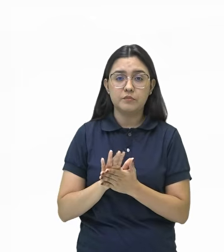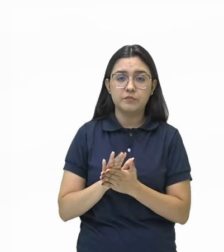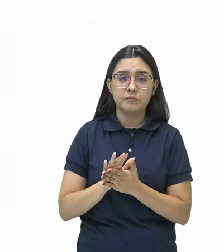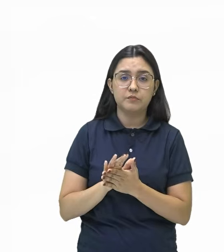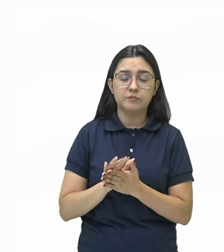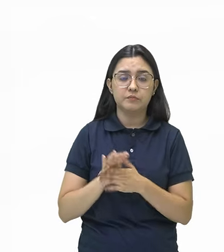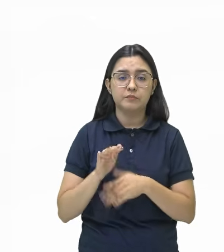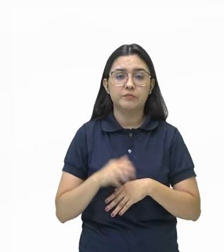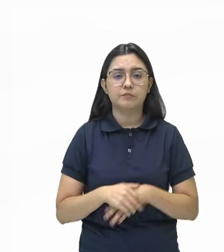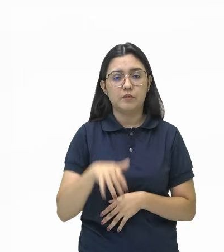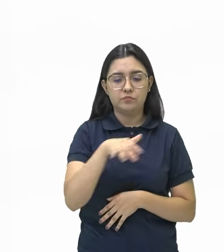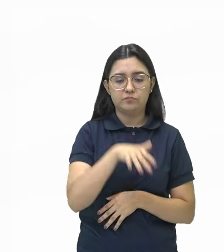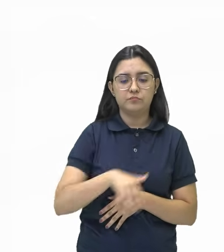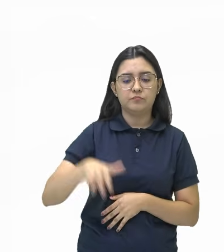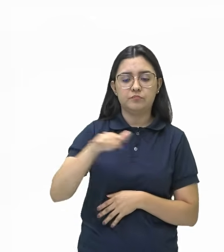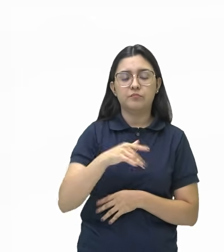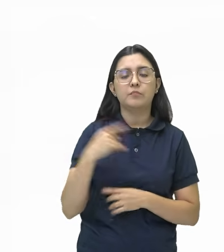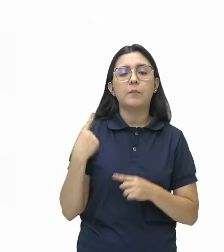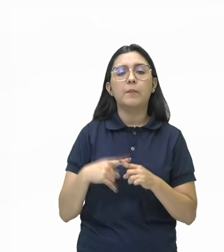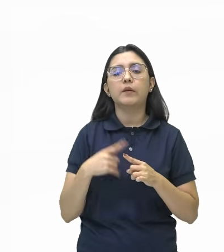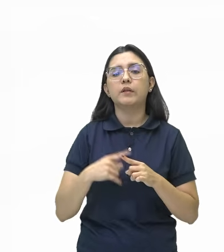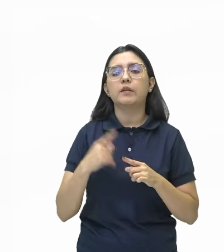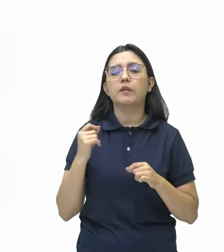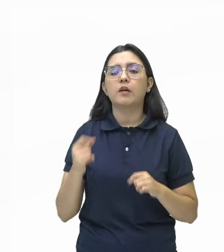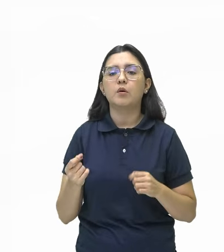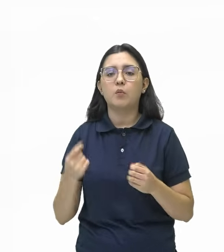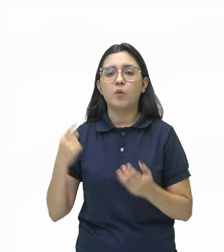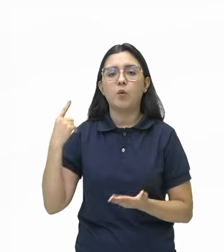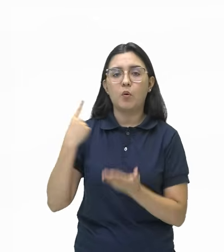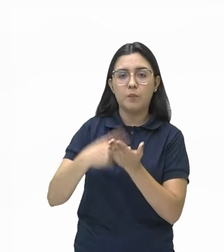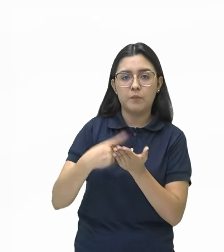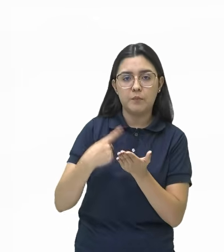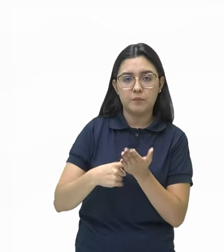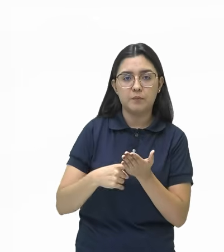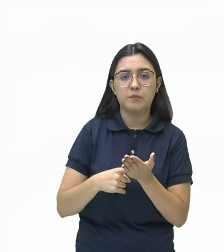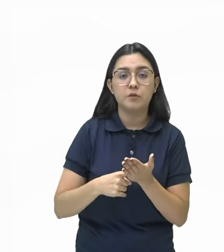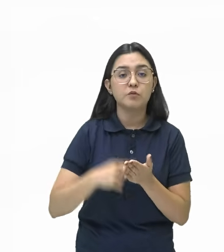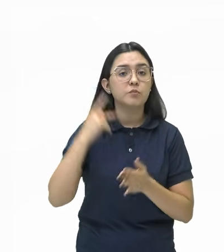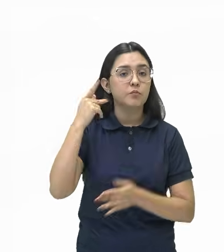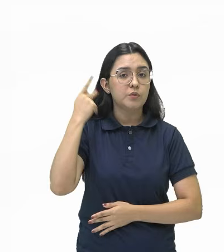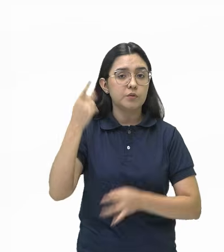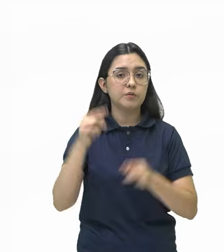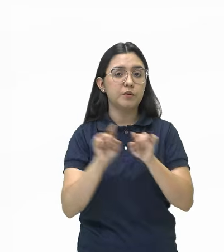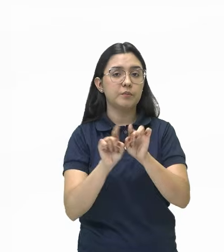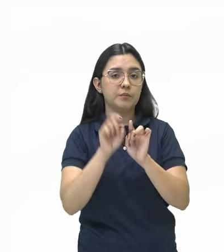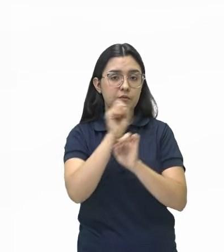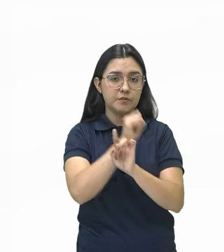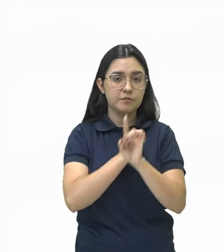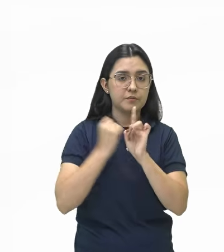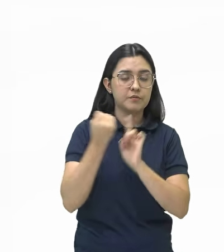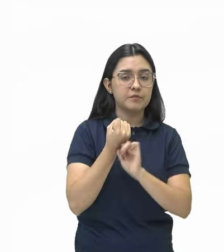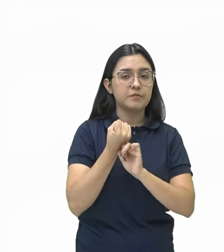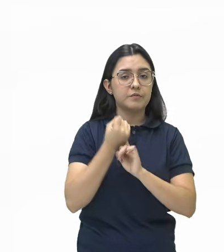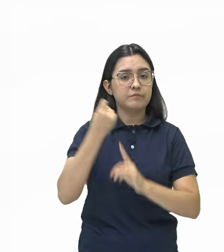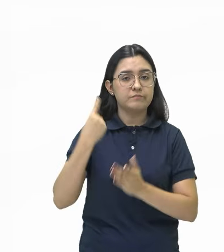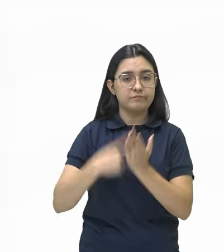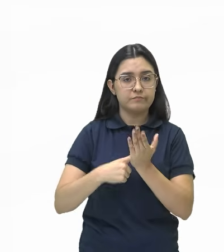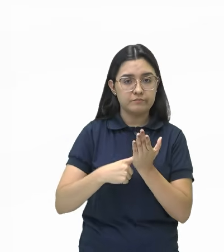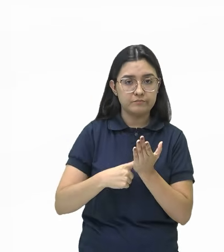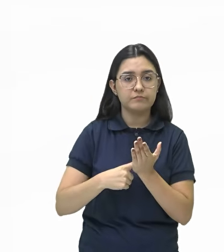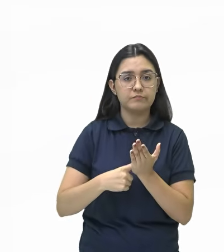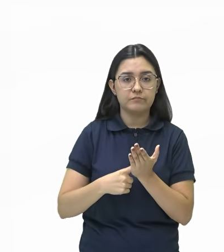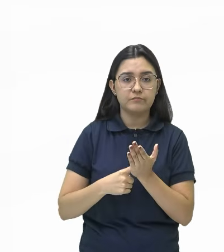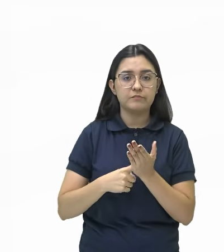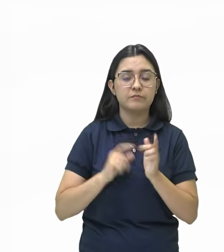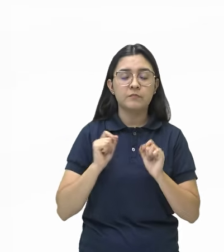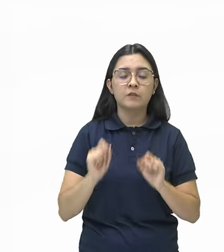seu entorno, porque há um compromisso, inclusive político e social. Esse compromisso político e social é